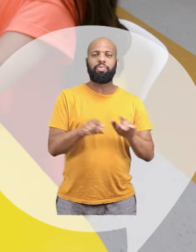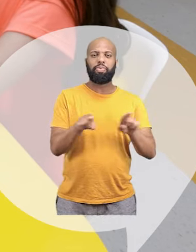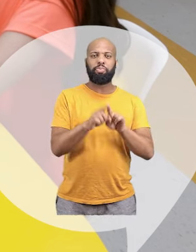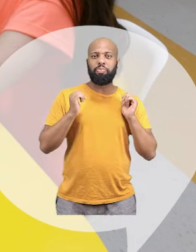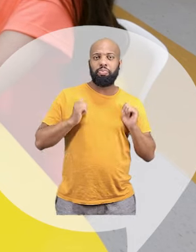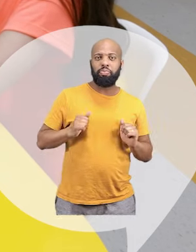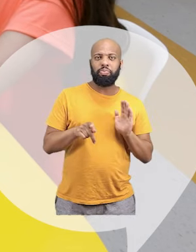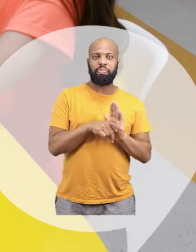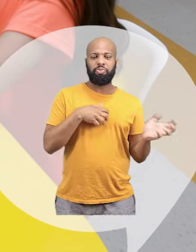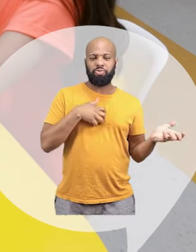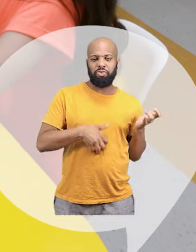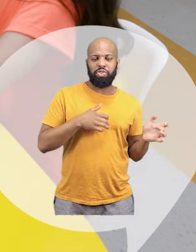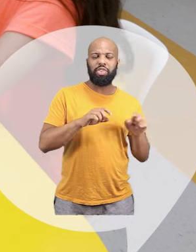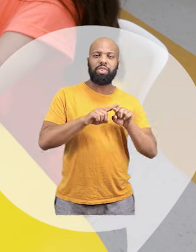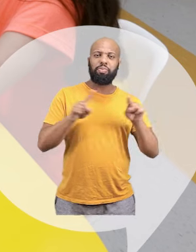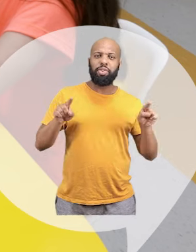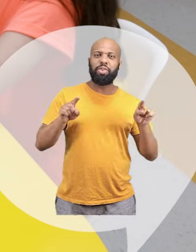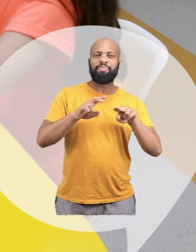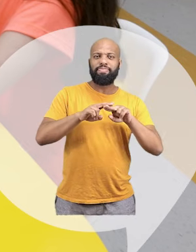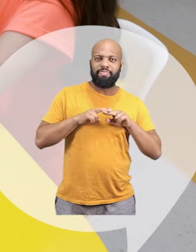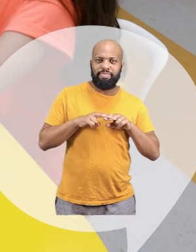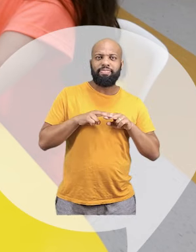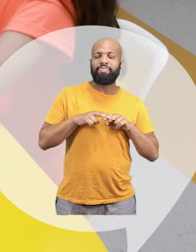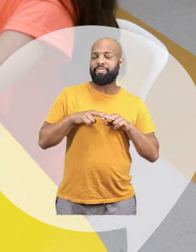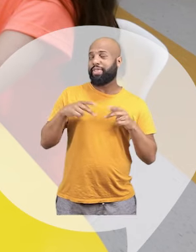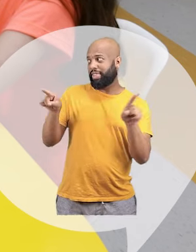tá tudo bem tá tudo certo pela música